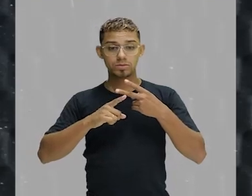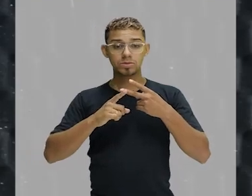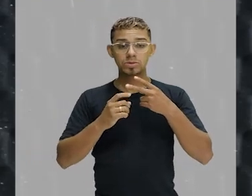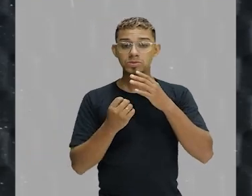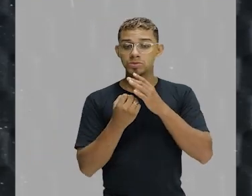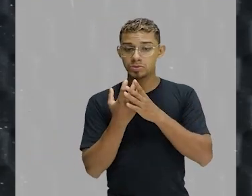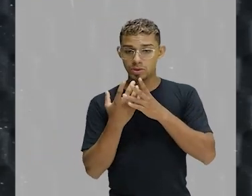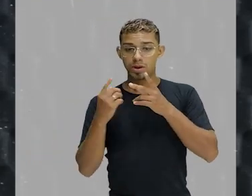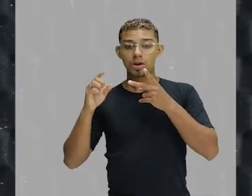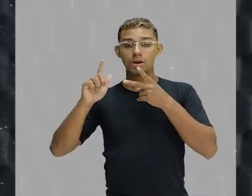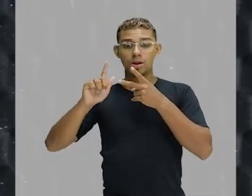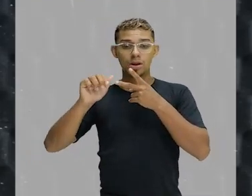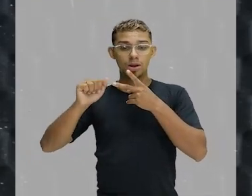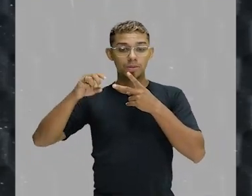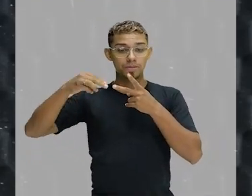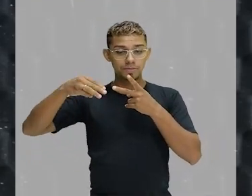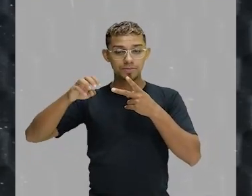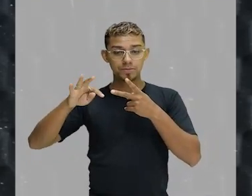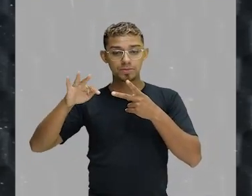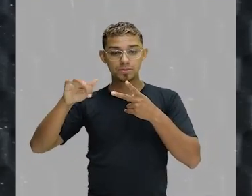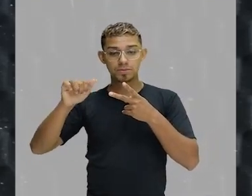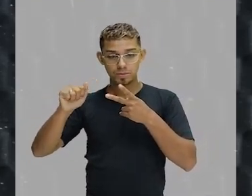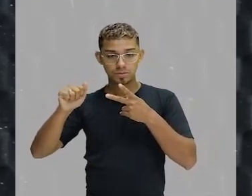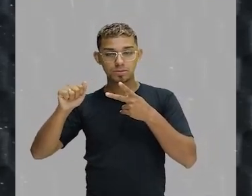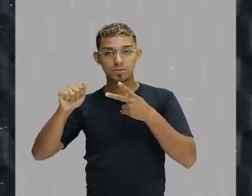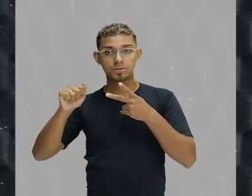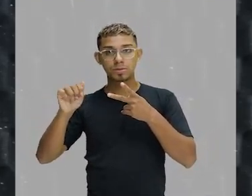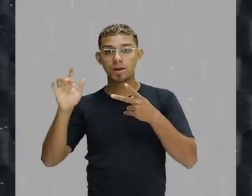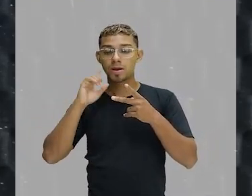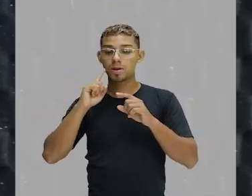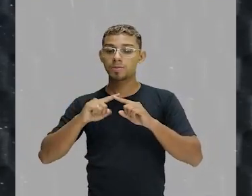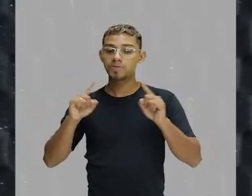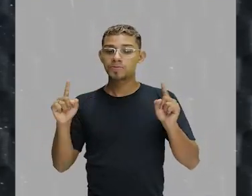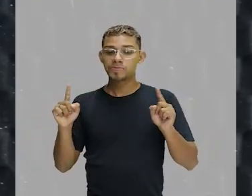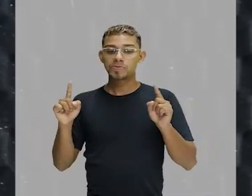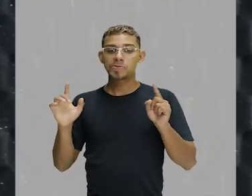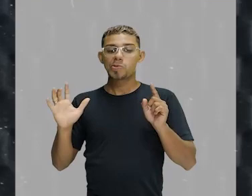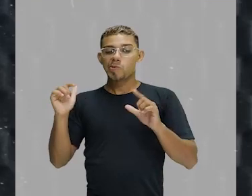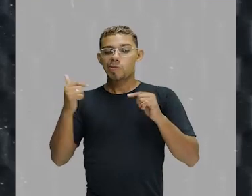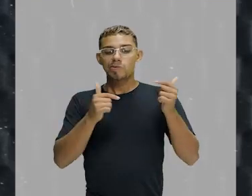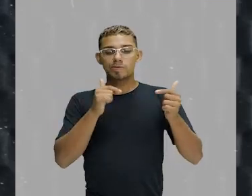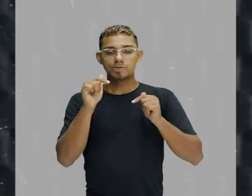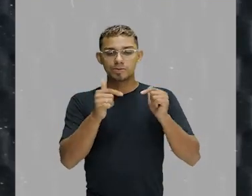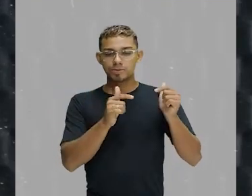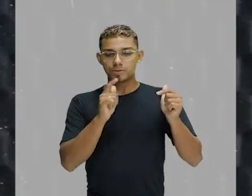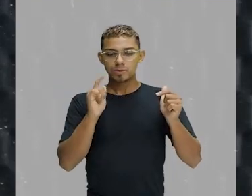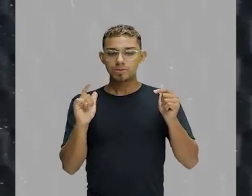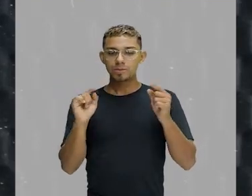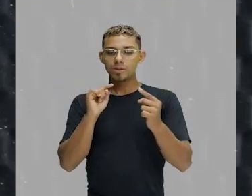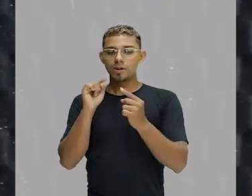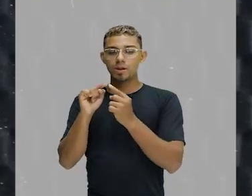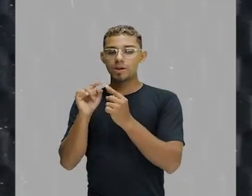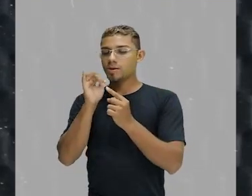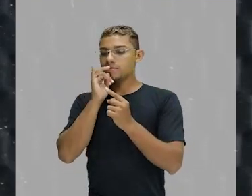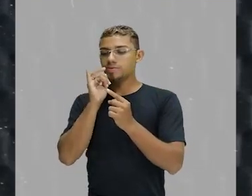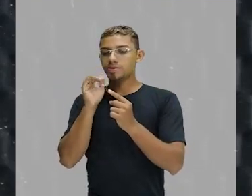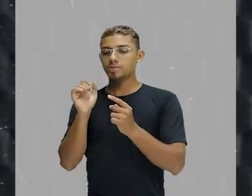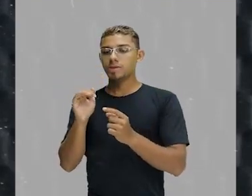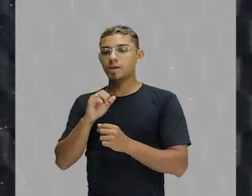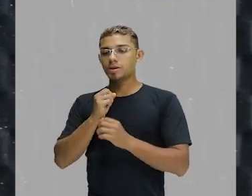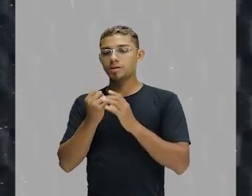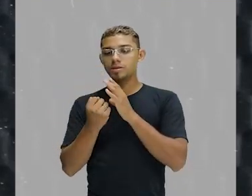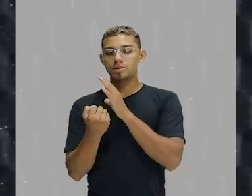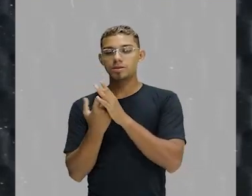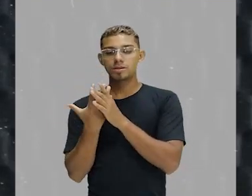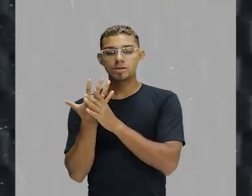é uma meiose gamética, ok? Mas existem outros indivíduos, como por exemplo as plantas. As plantas